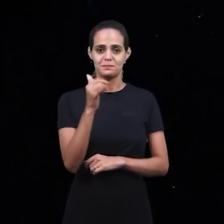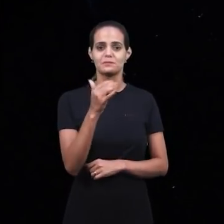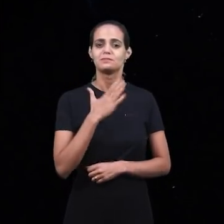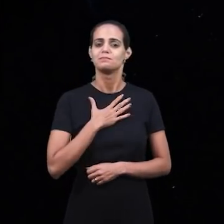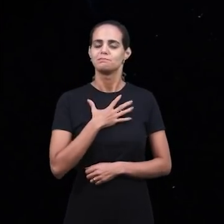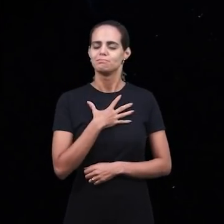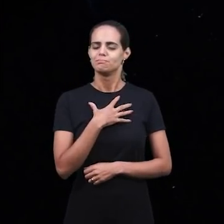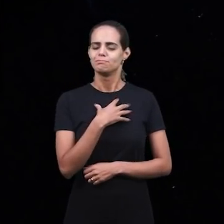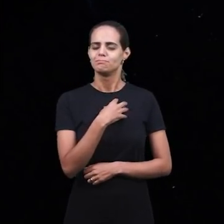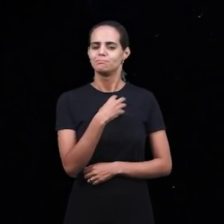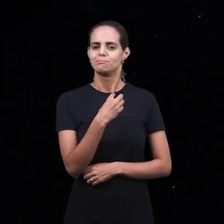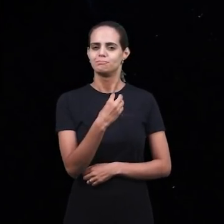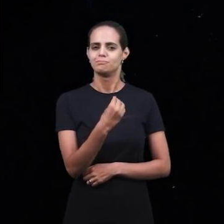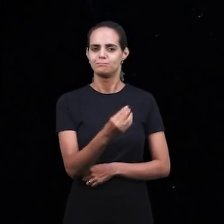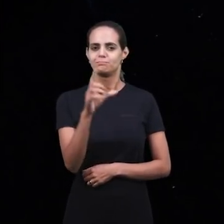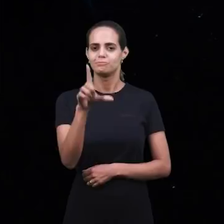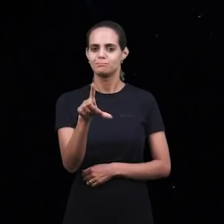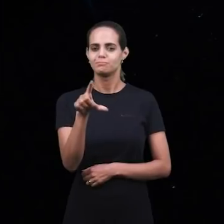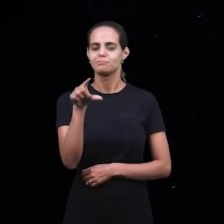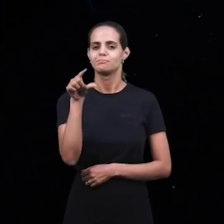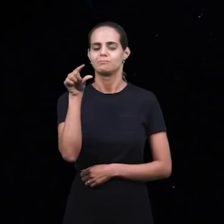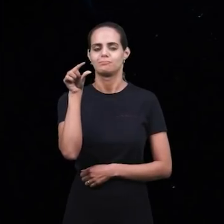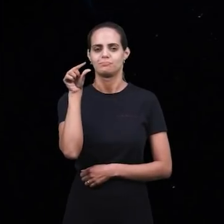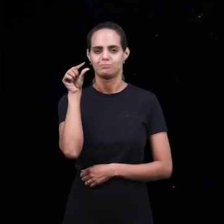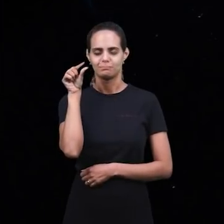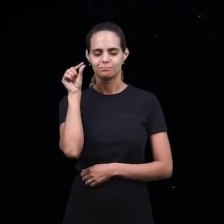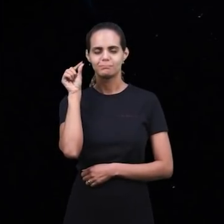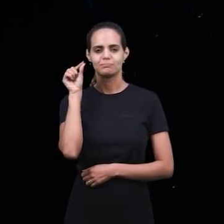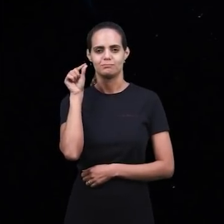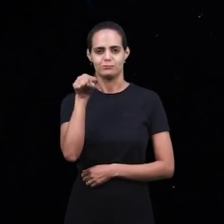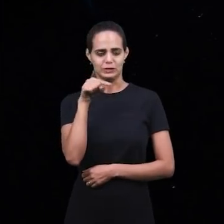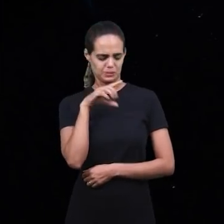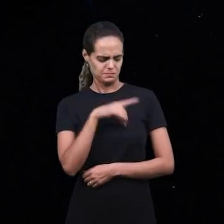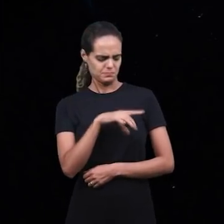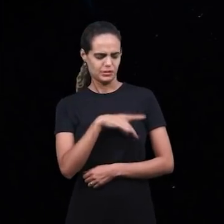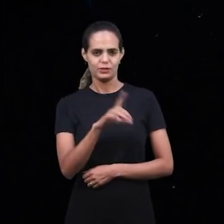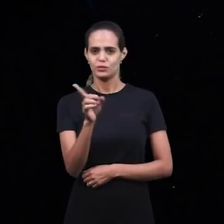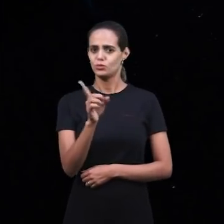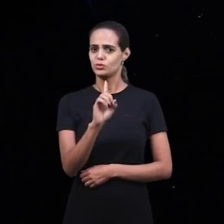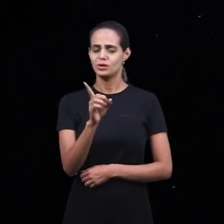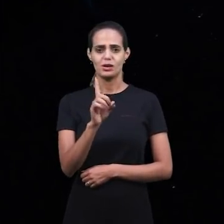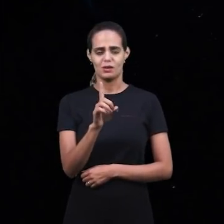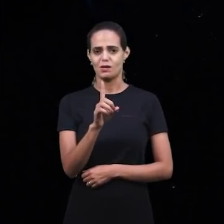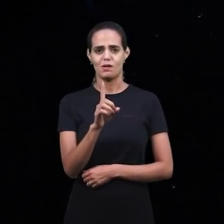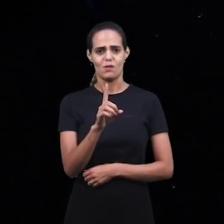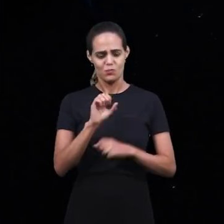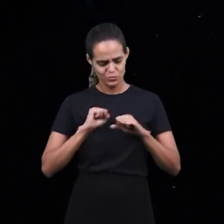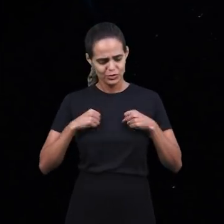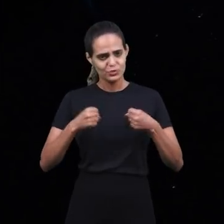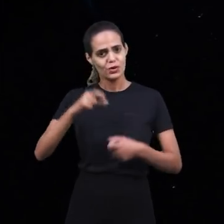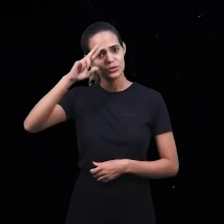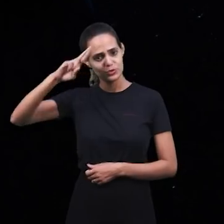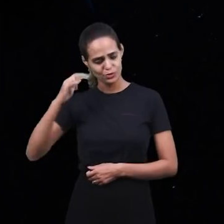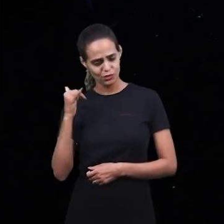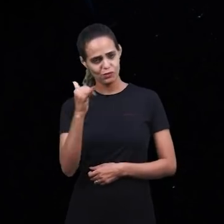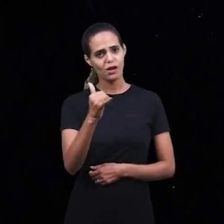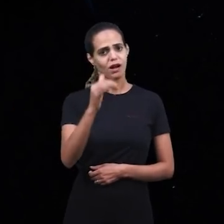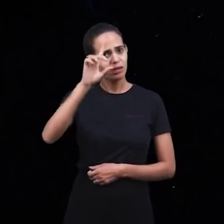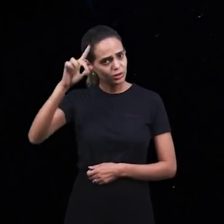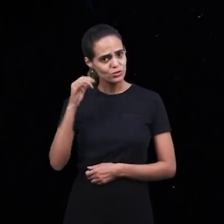escolhi. Não temas, mas esforça-te, assim diz o